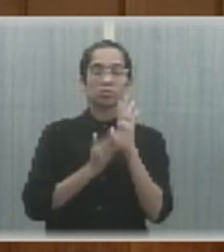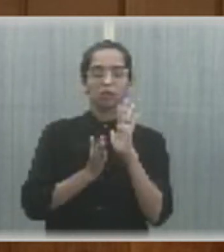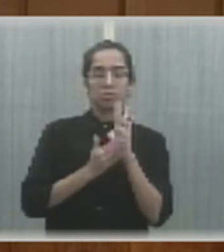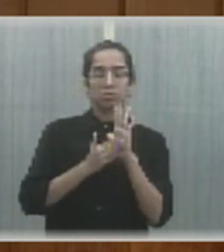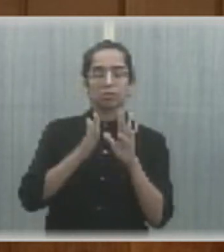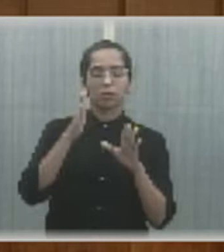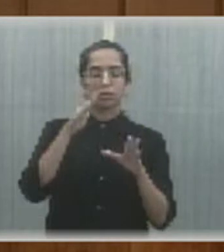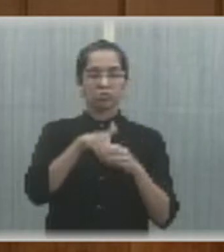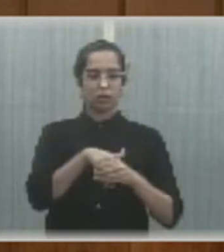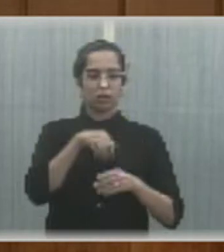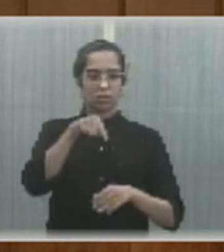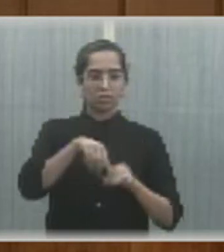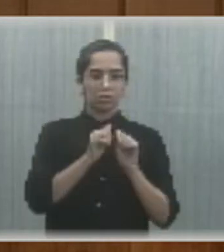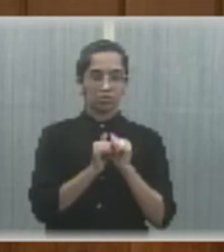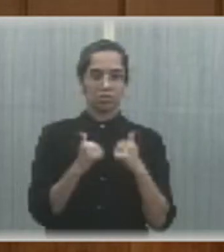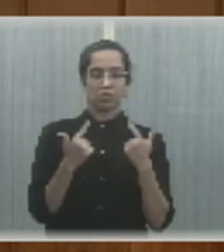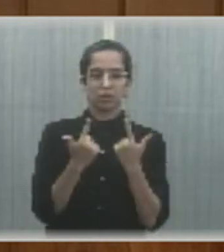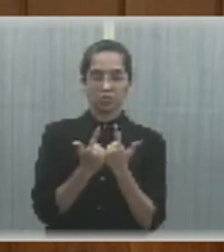apresentadas.